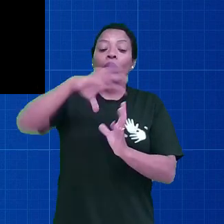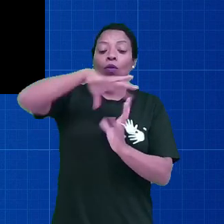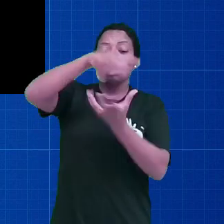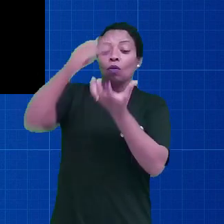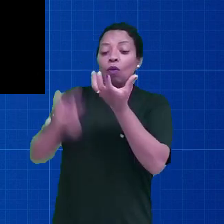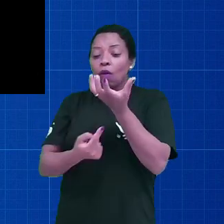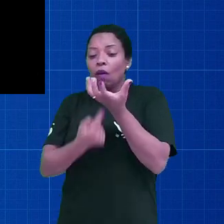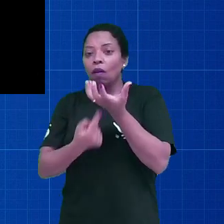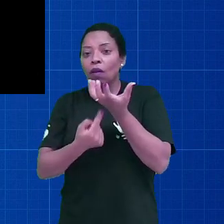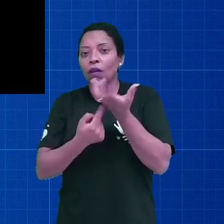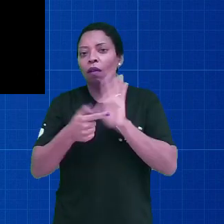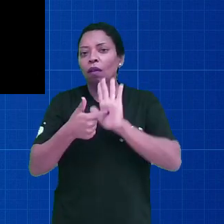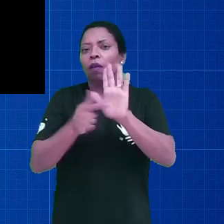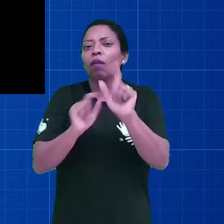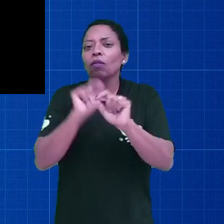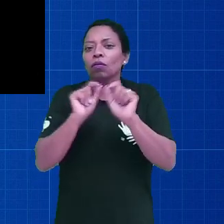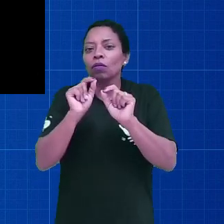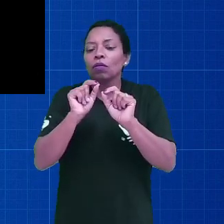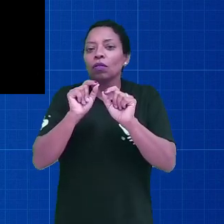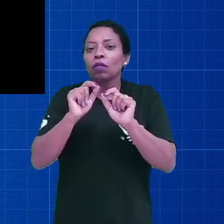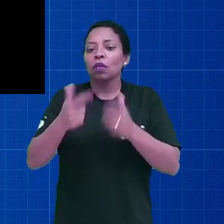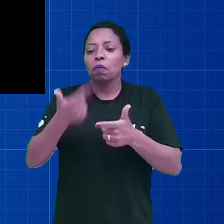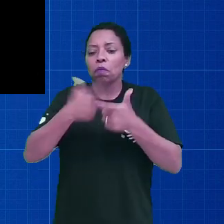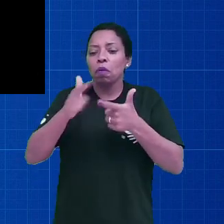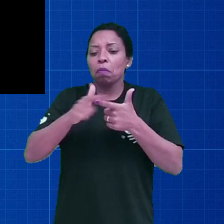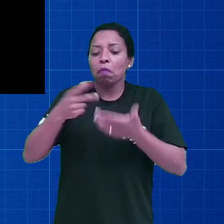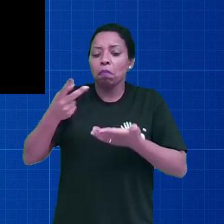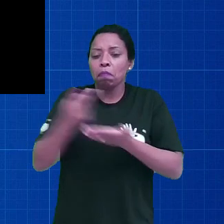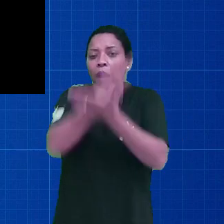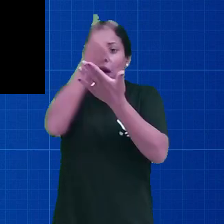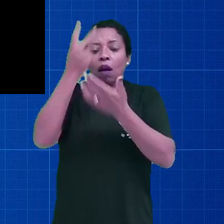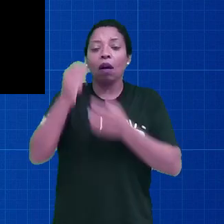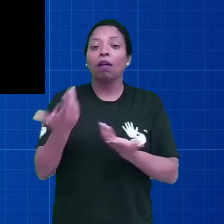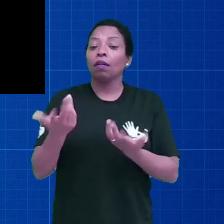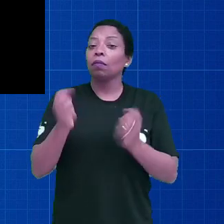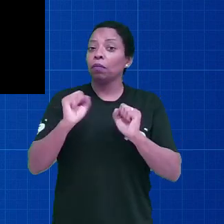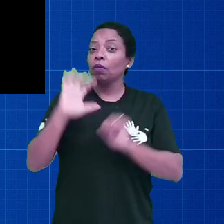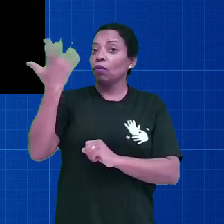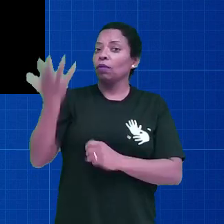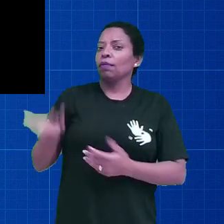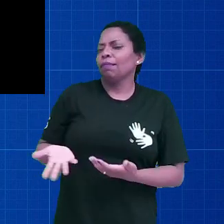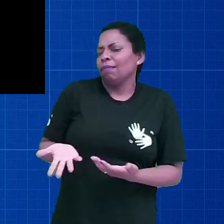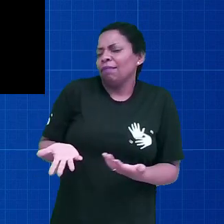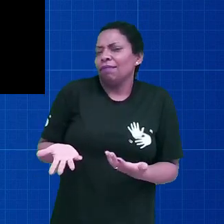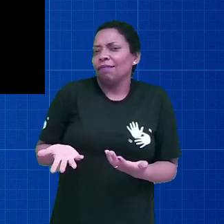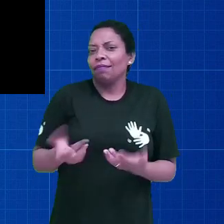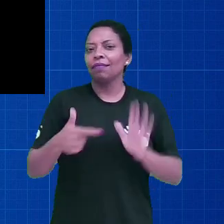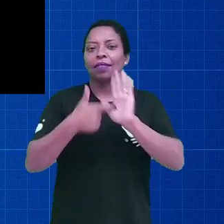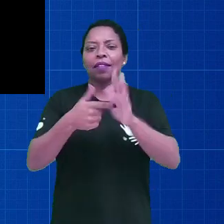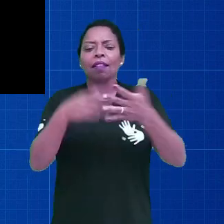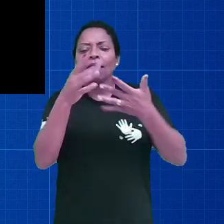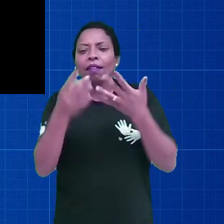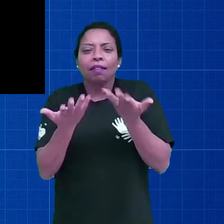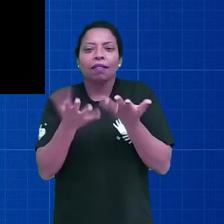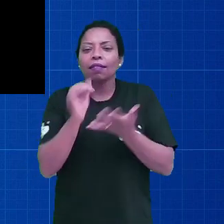extremos vão se tornar comuns. Ah, um detalhe, é muito difícil nós